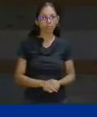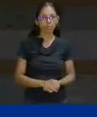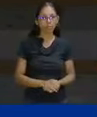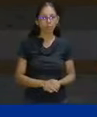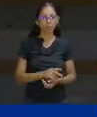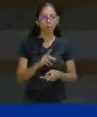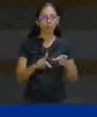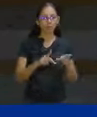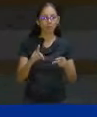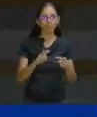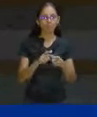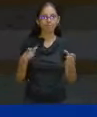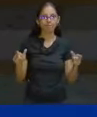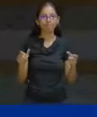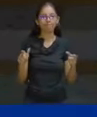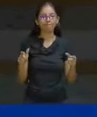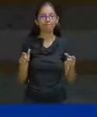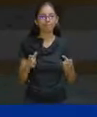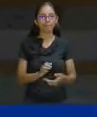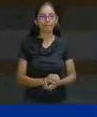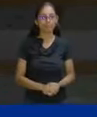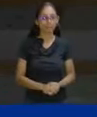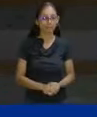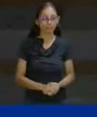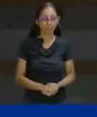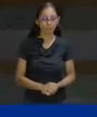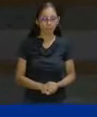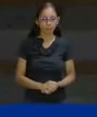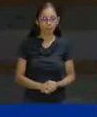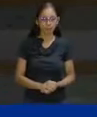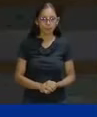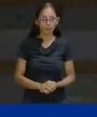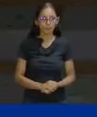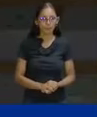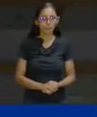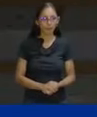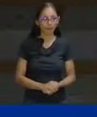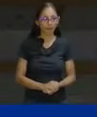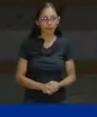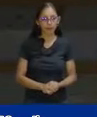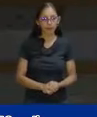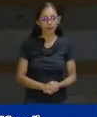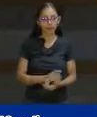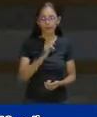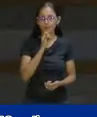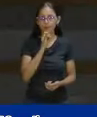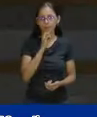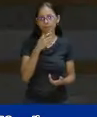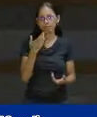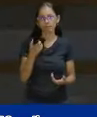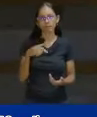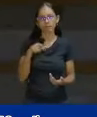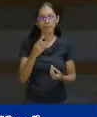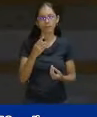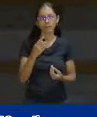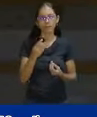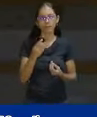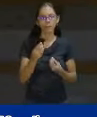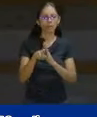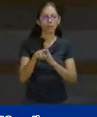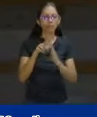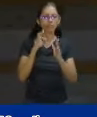mais atenção, viu, a tudo que Vossa Excelência falou. Porque não custa, já que está voltando isso, não custa realmente nós fazermos essa